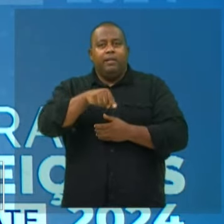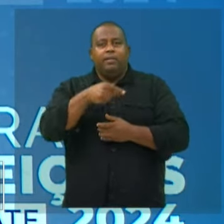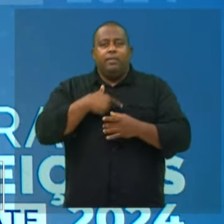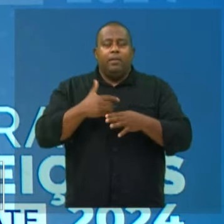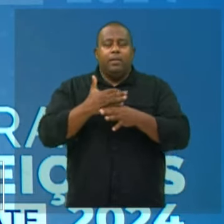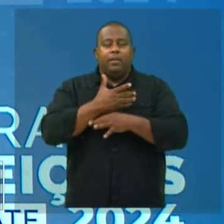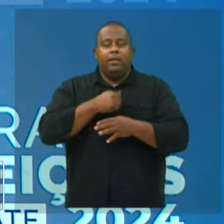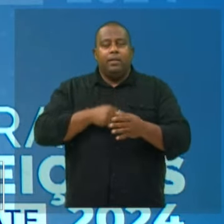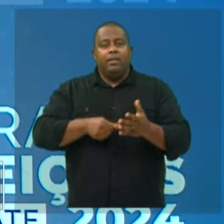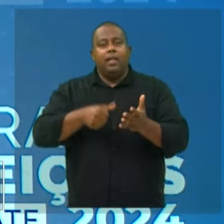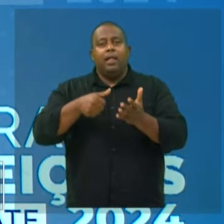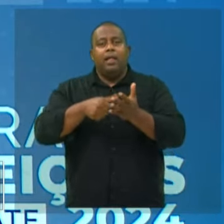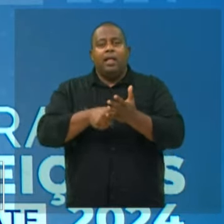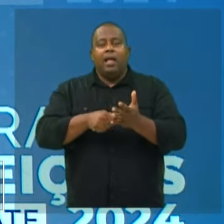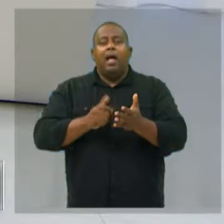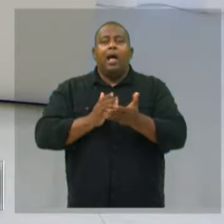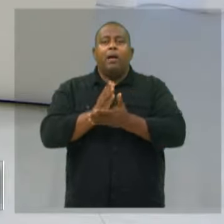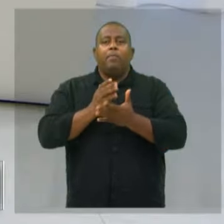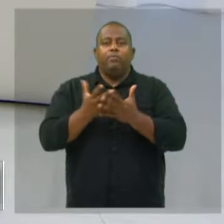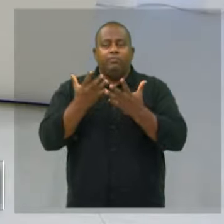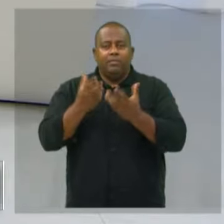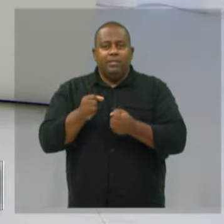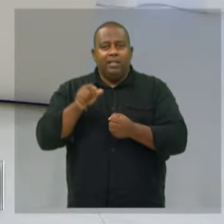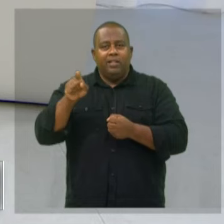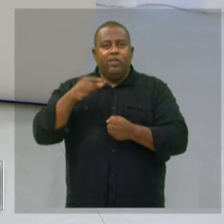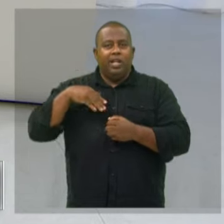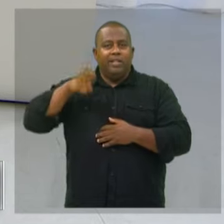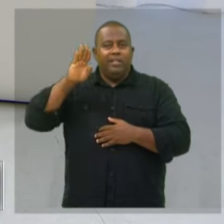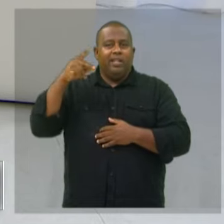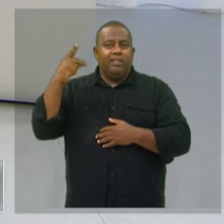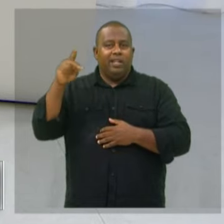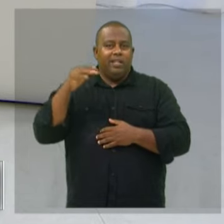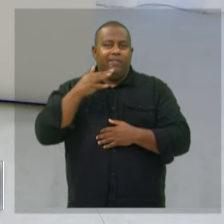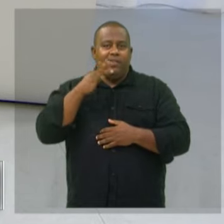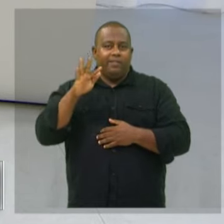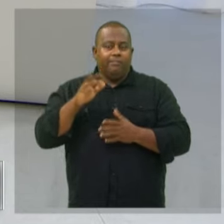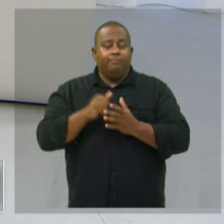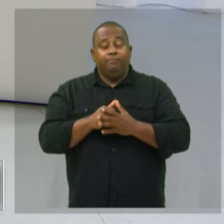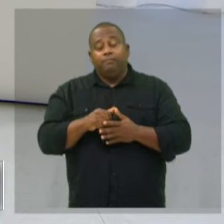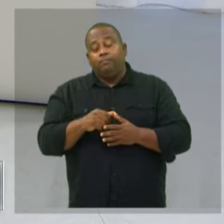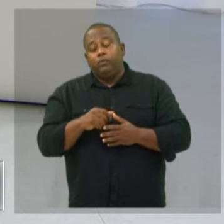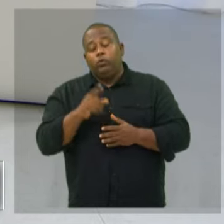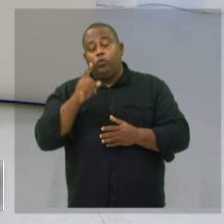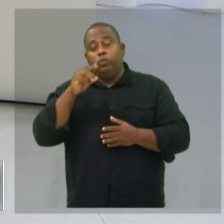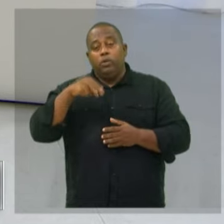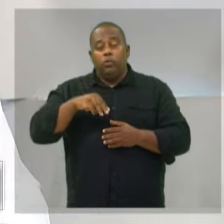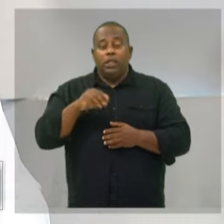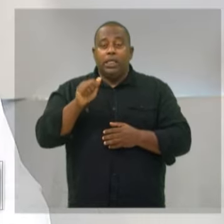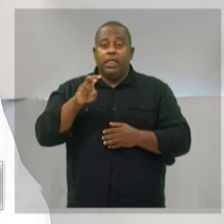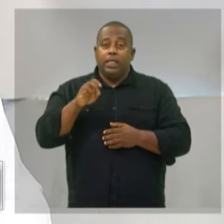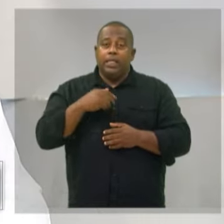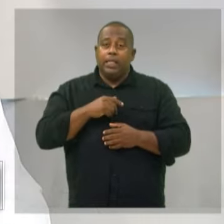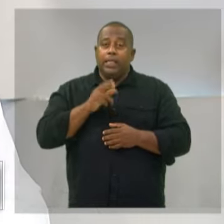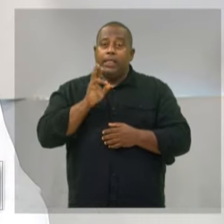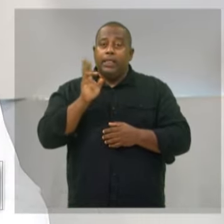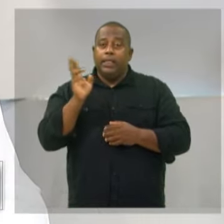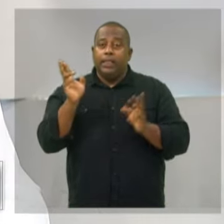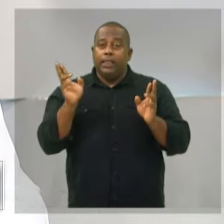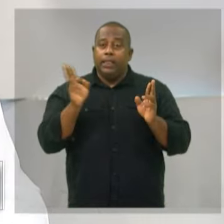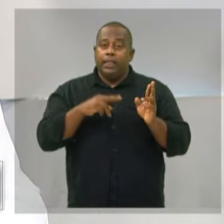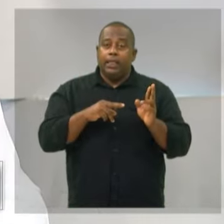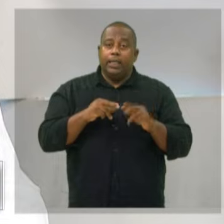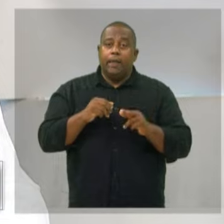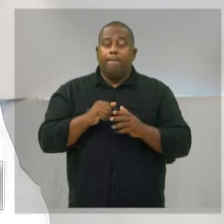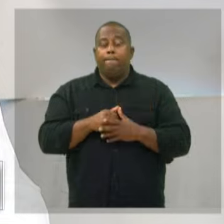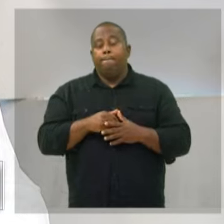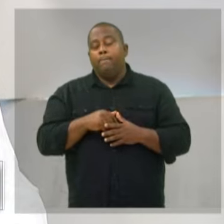digital do candidato de Elinaldo Muito obrigado candidato Cand Caetano tem minuto 15 para réplica o candidato de linaldo